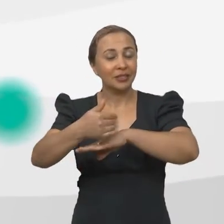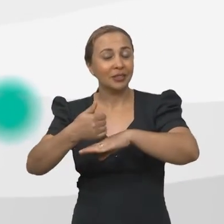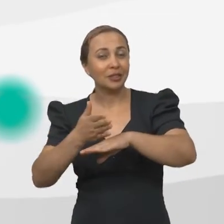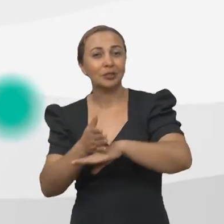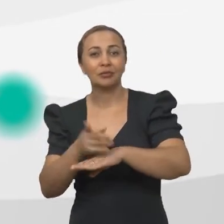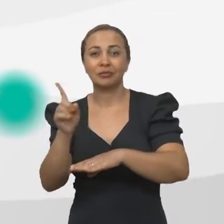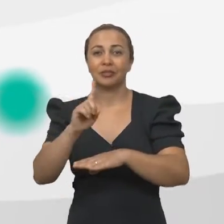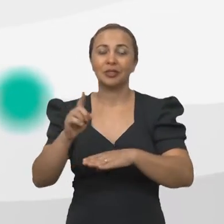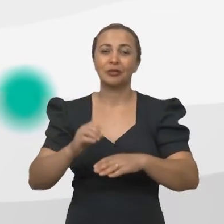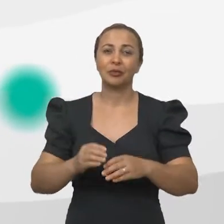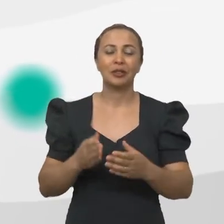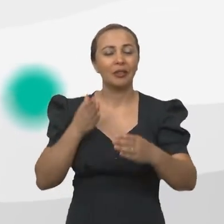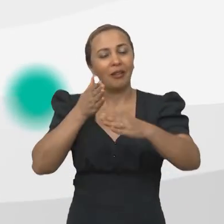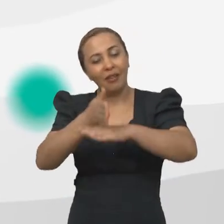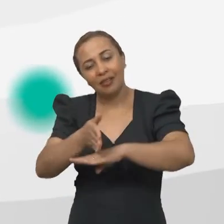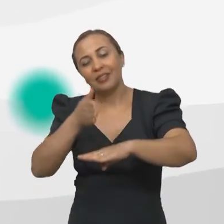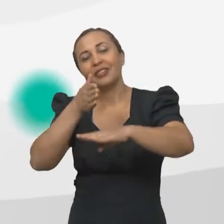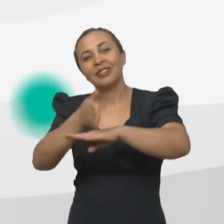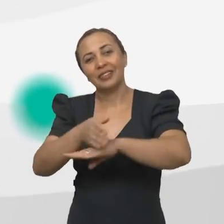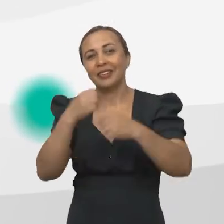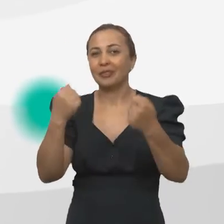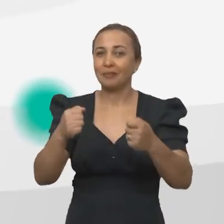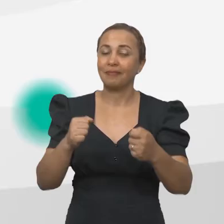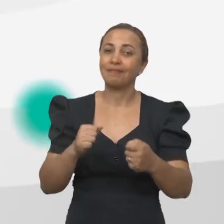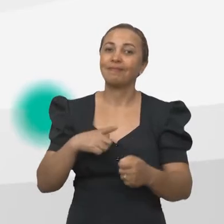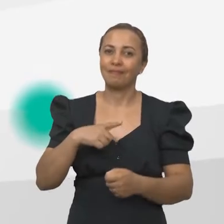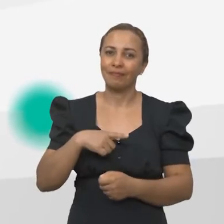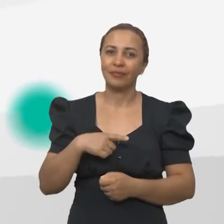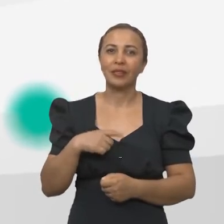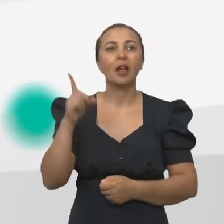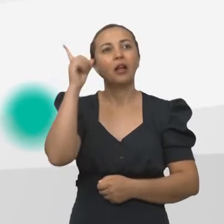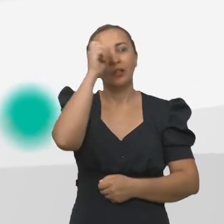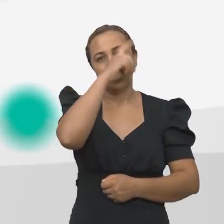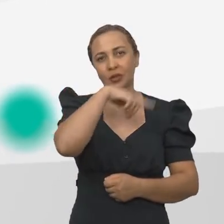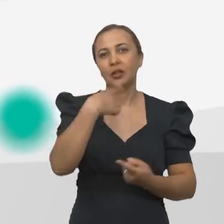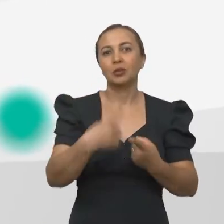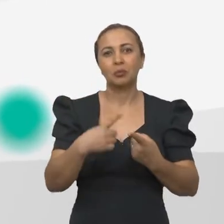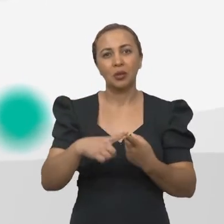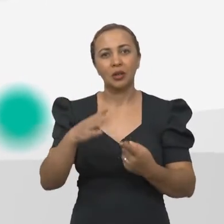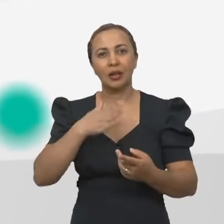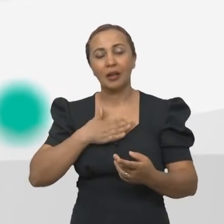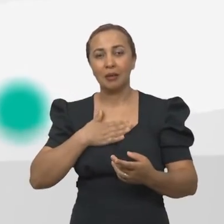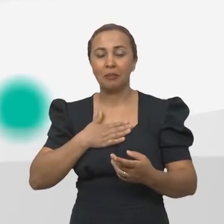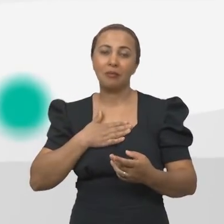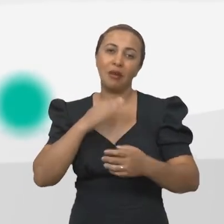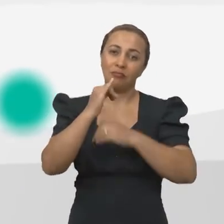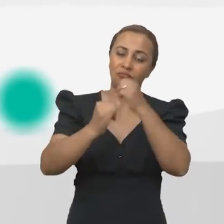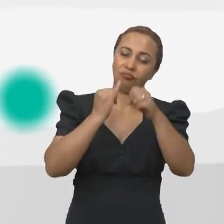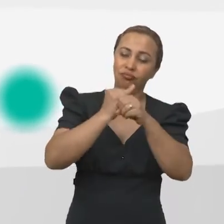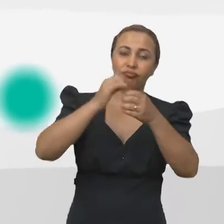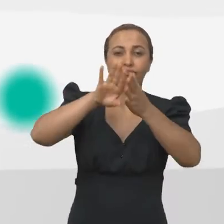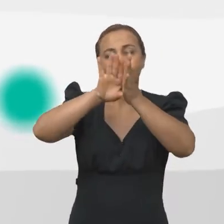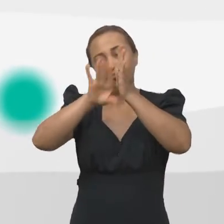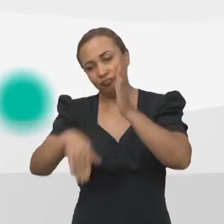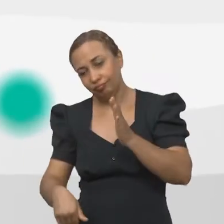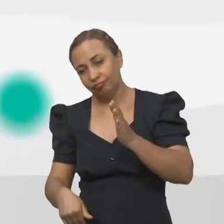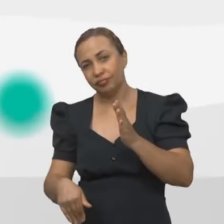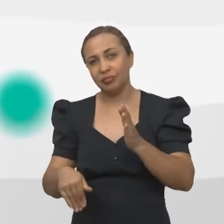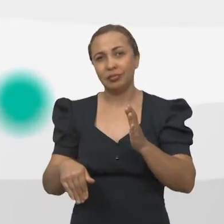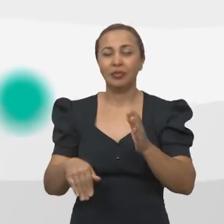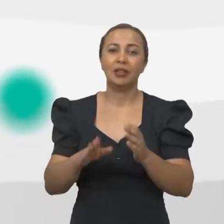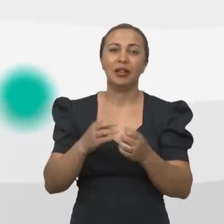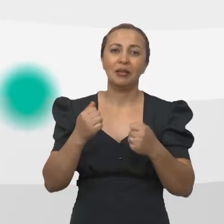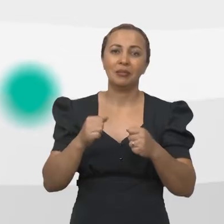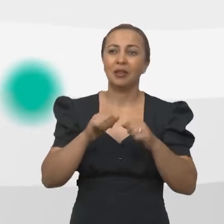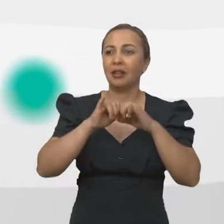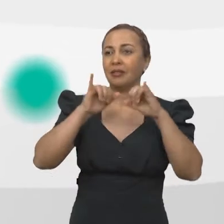o assessor ele não for aquela pessoa tão acessível que tem que ser, é uma dificuldade, porque às vezes a minha pauta cai, a gente tem que